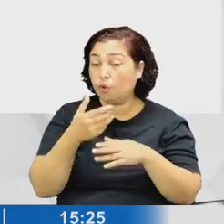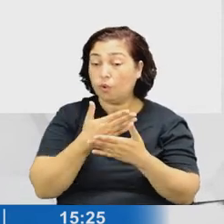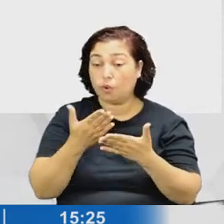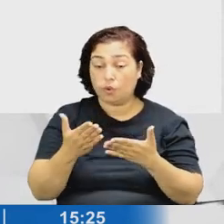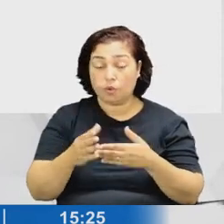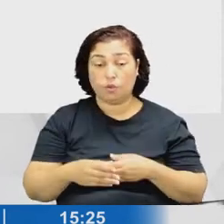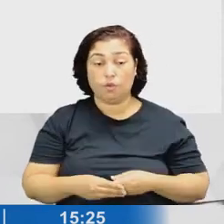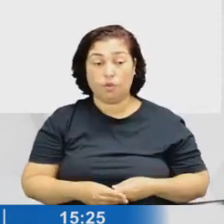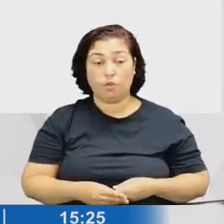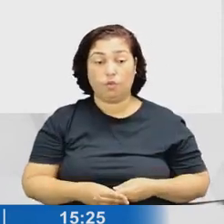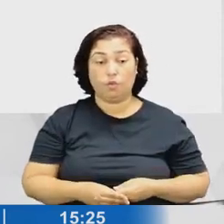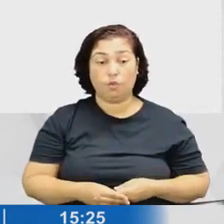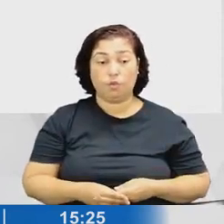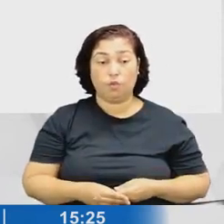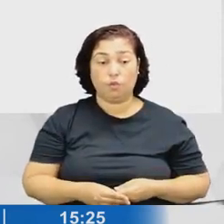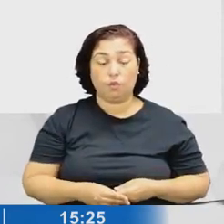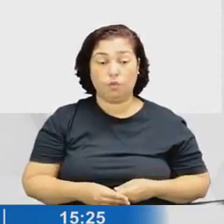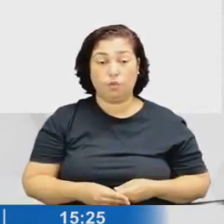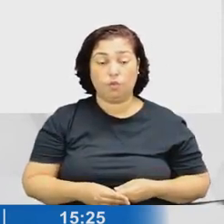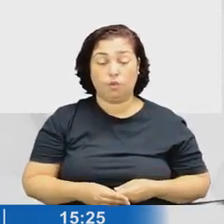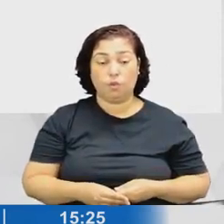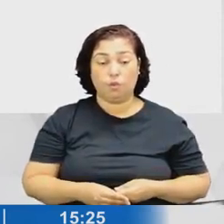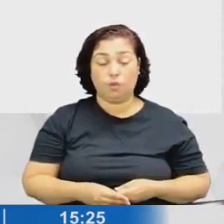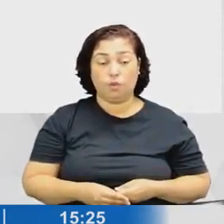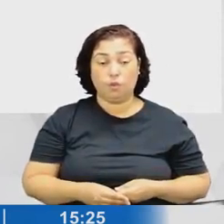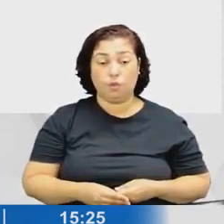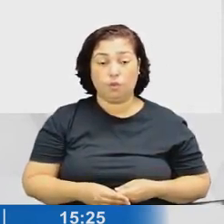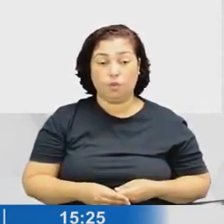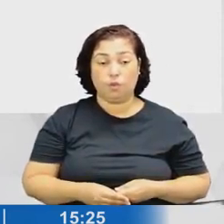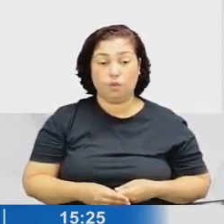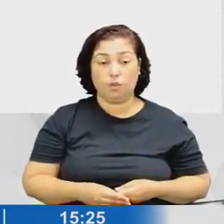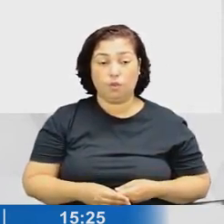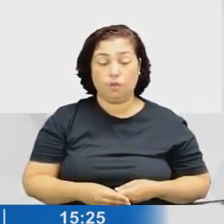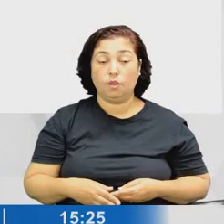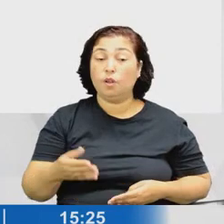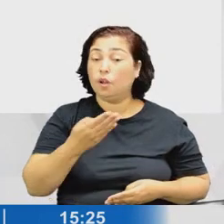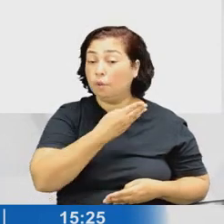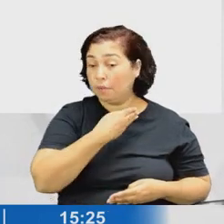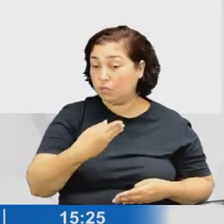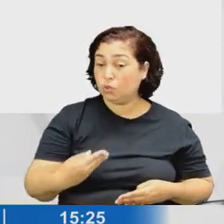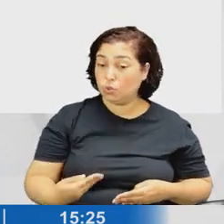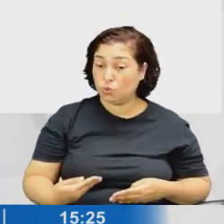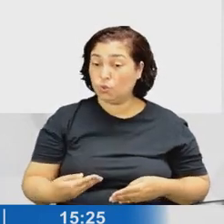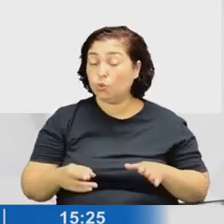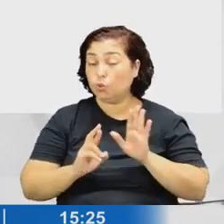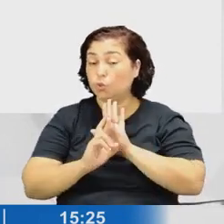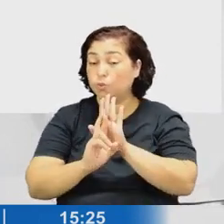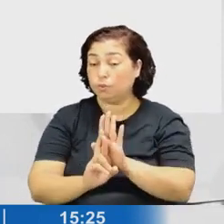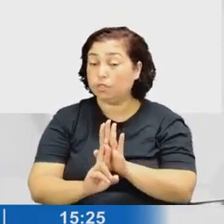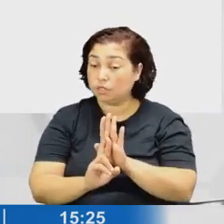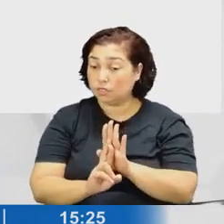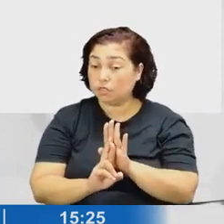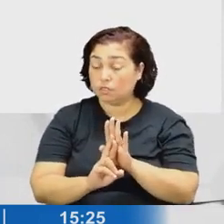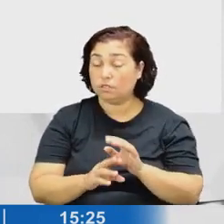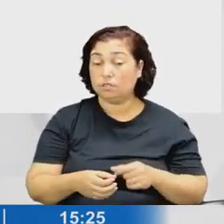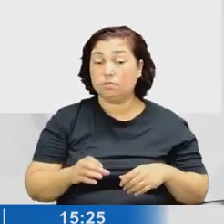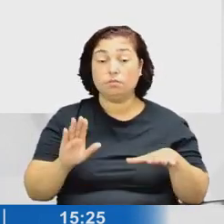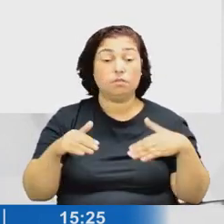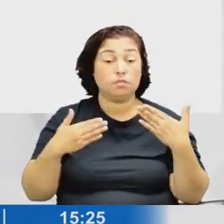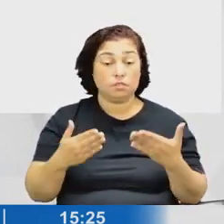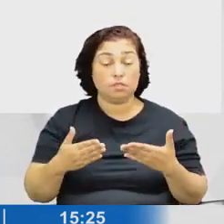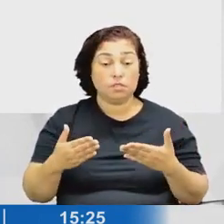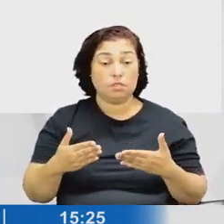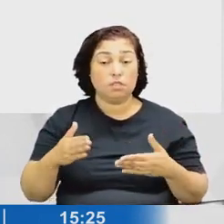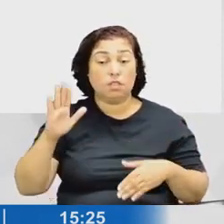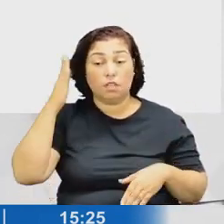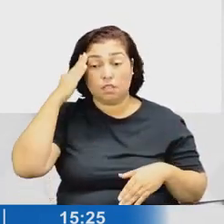do público ele tá ali ele é um representante daquele público que tem aquele problema então o problema tem